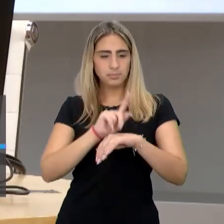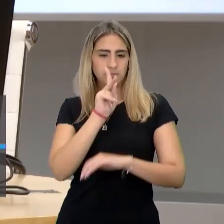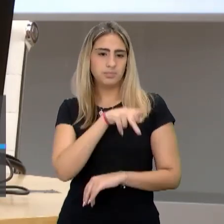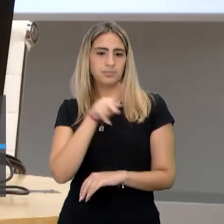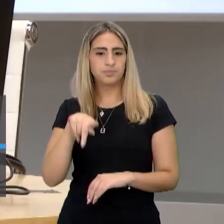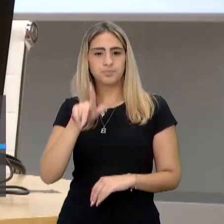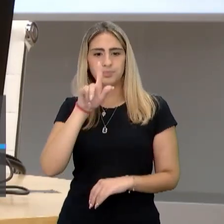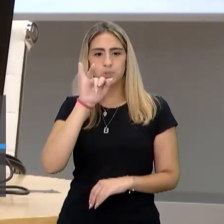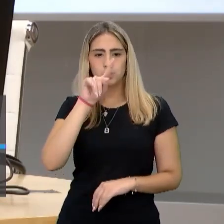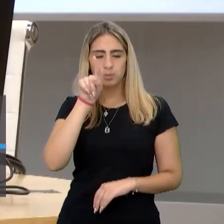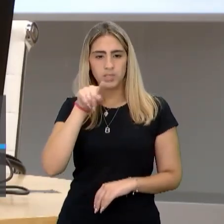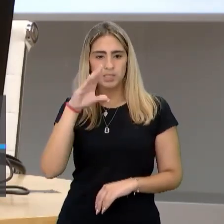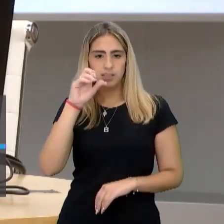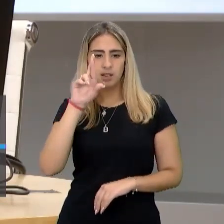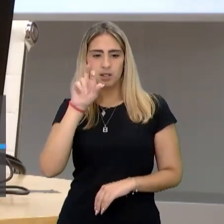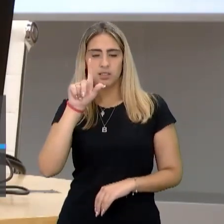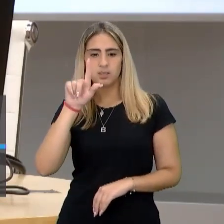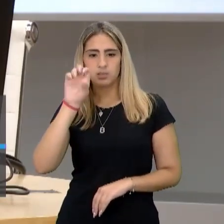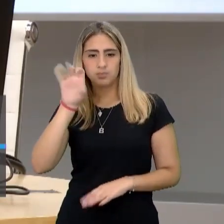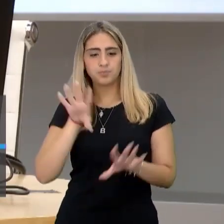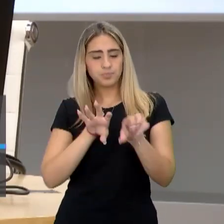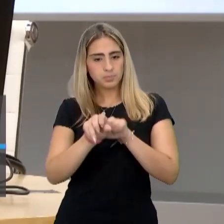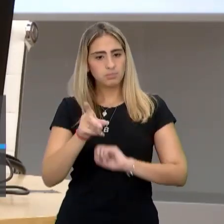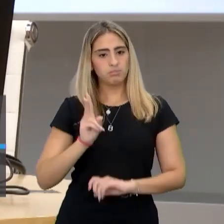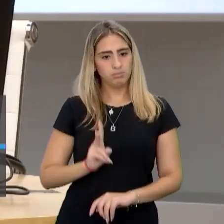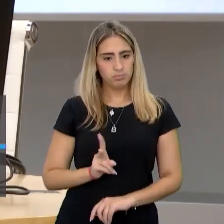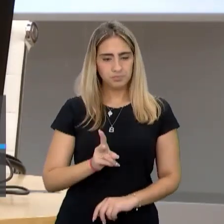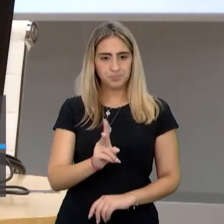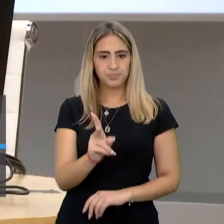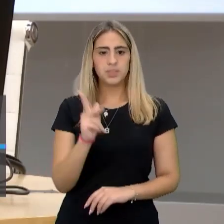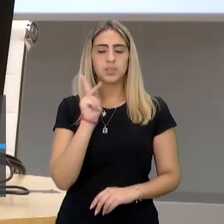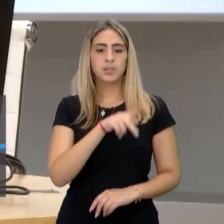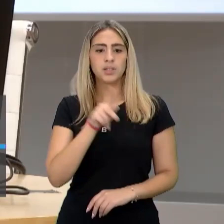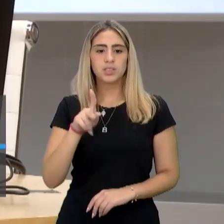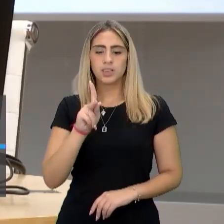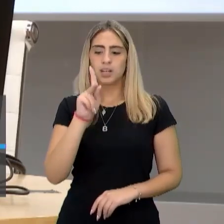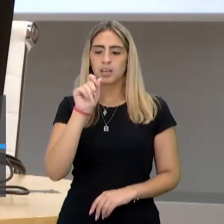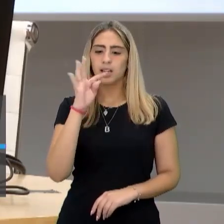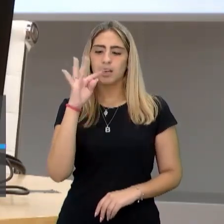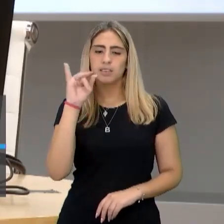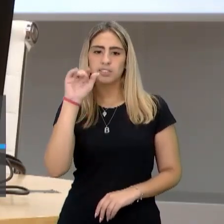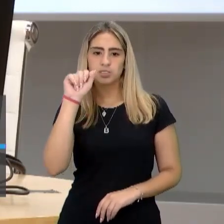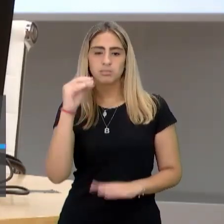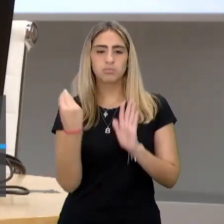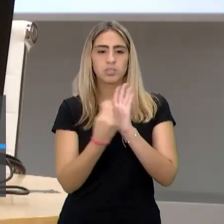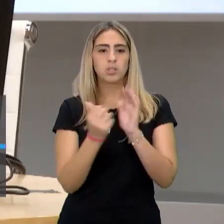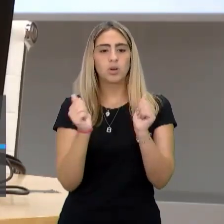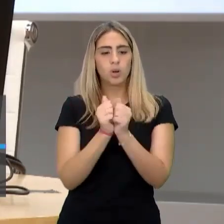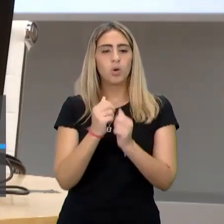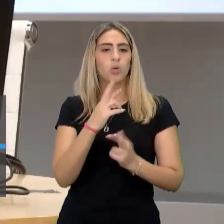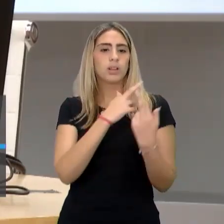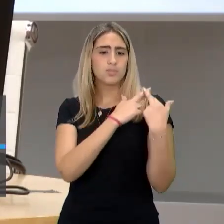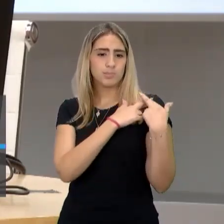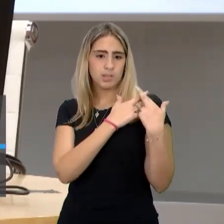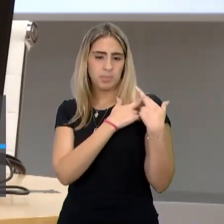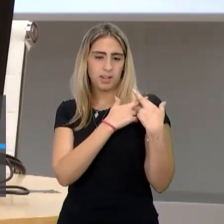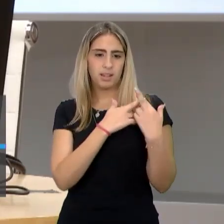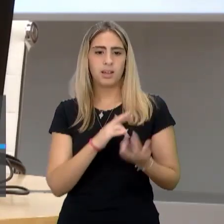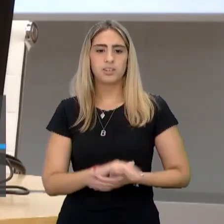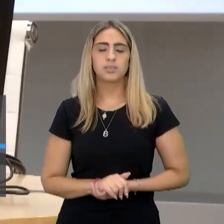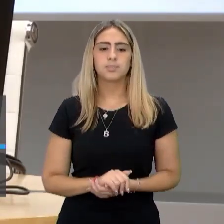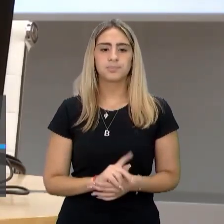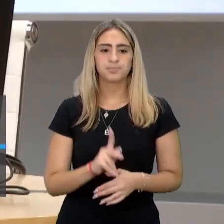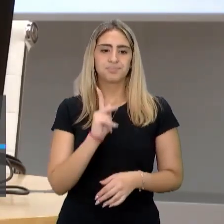Luiz Carlos, formação continuada. A professora Kátia colocou corresponsabilidade, 3 coraçõezinhos.